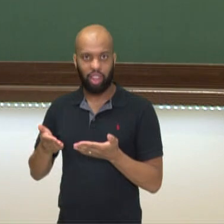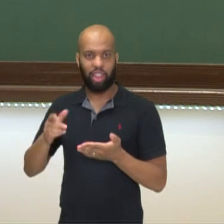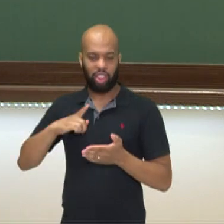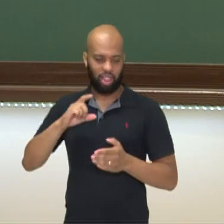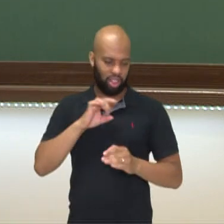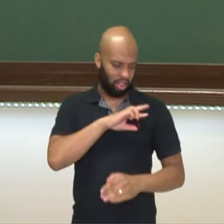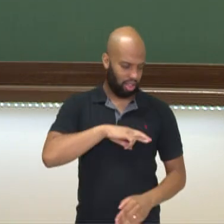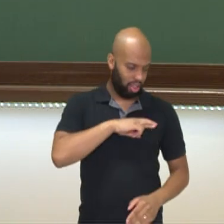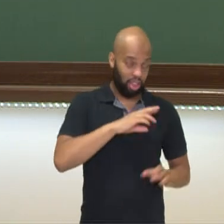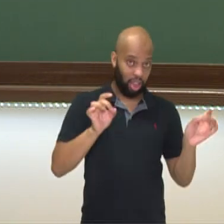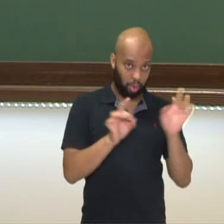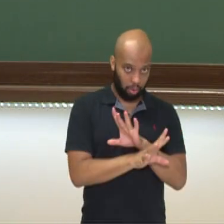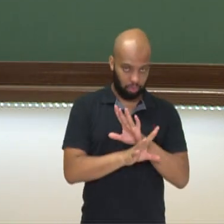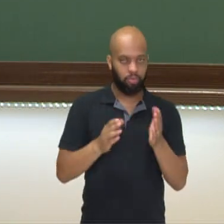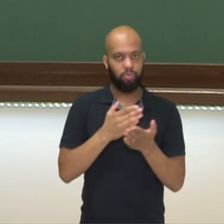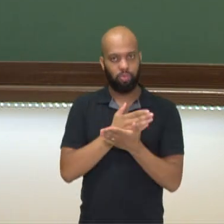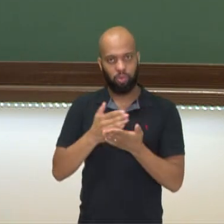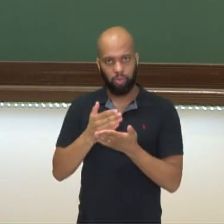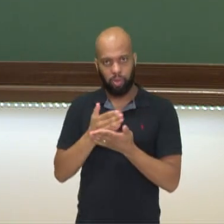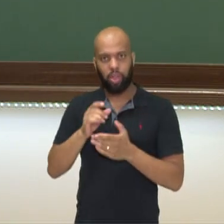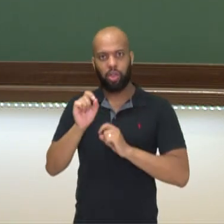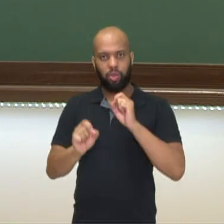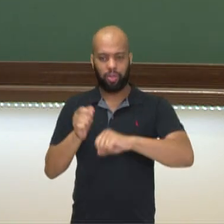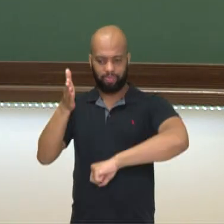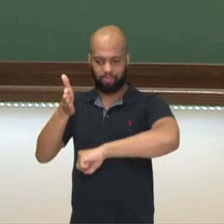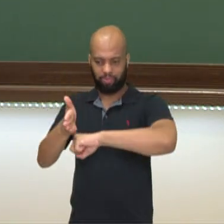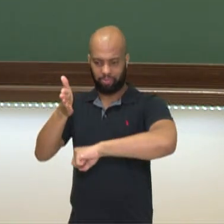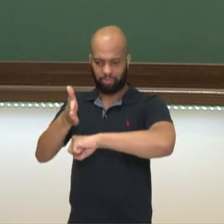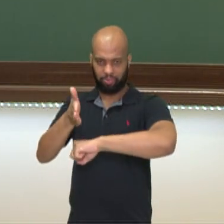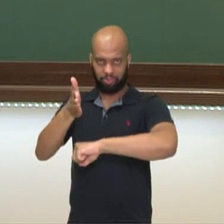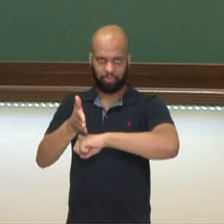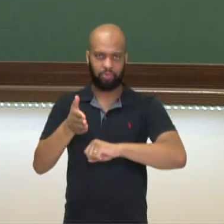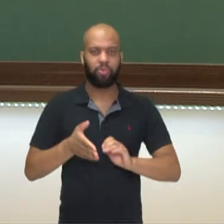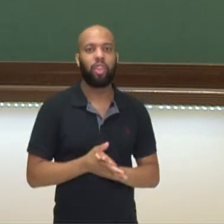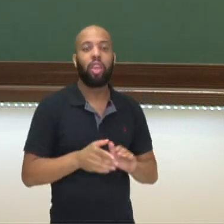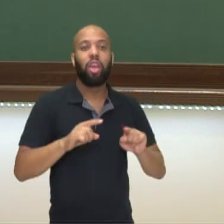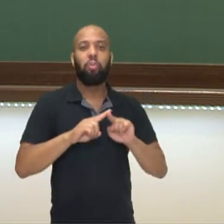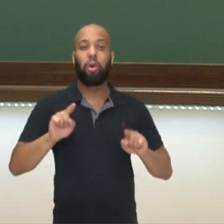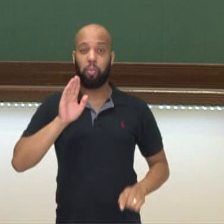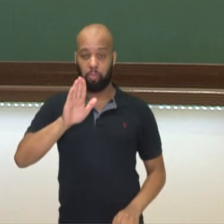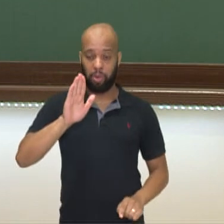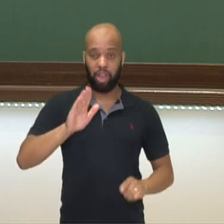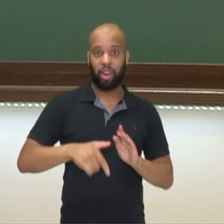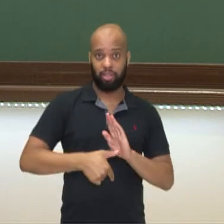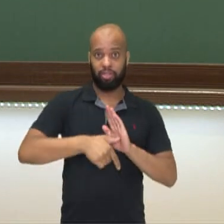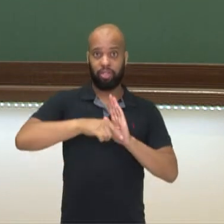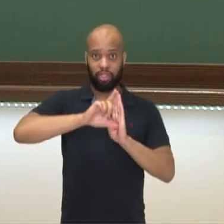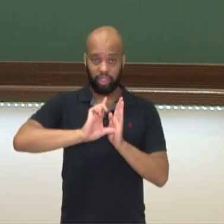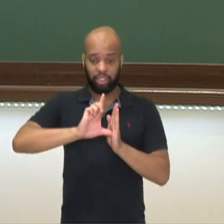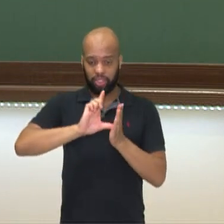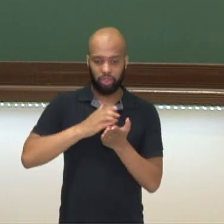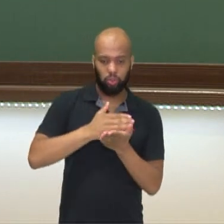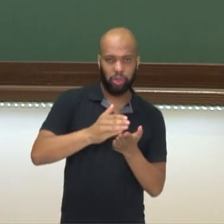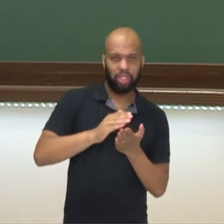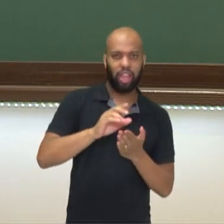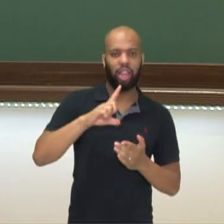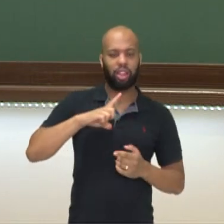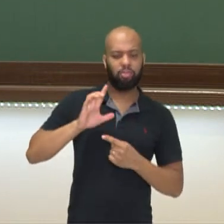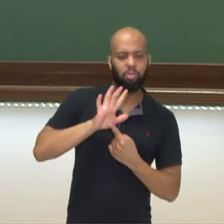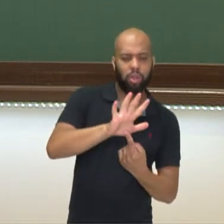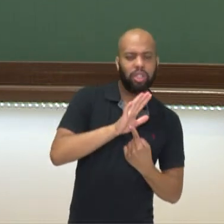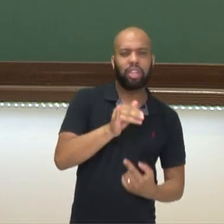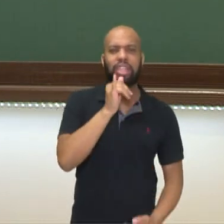do romantismo, tá? A idade moderna na música. Mas antes da gente começar a trazer exemplos,